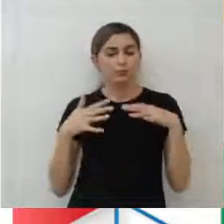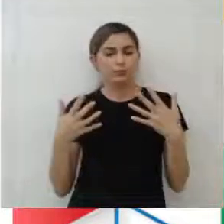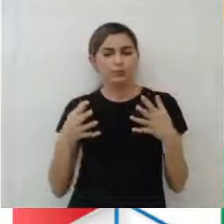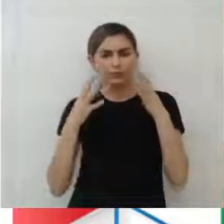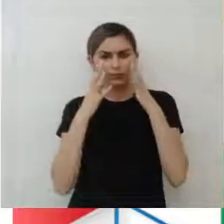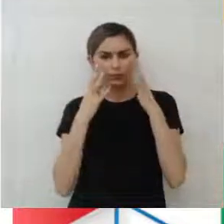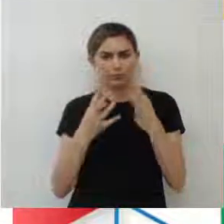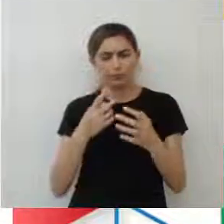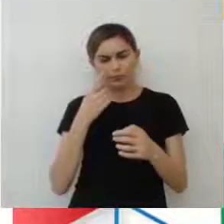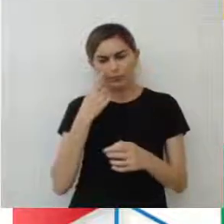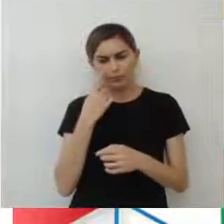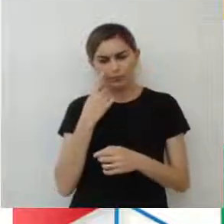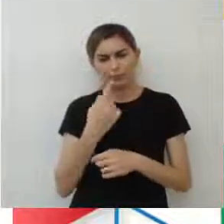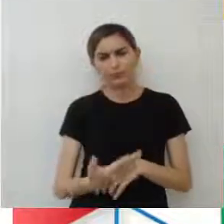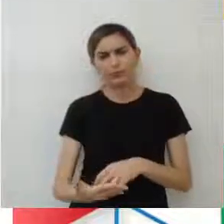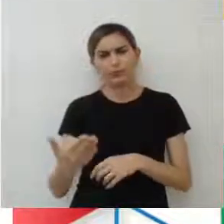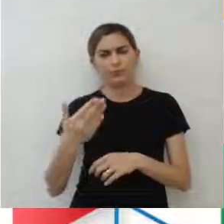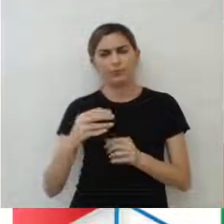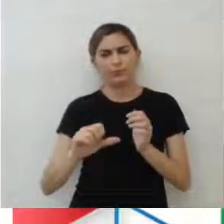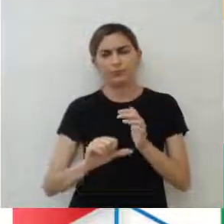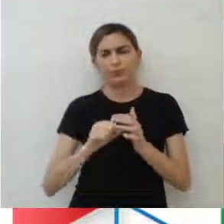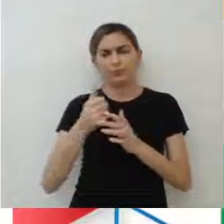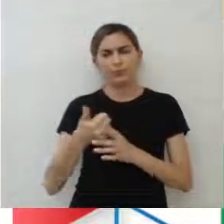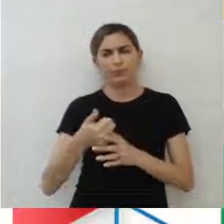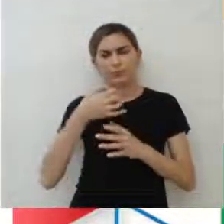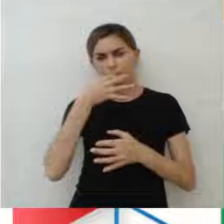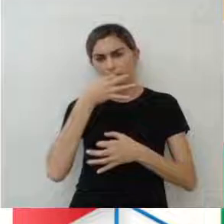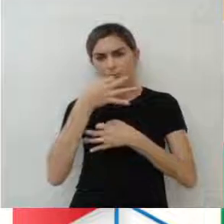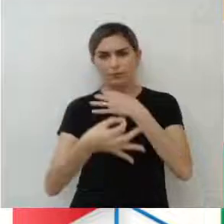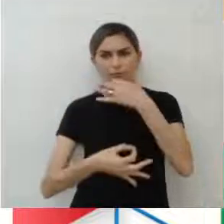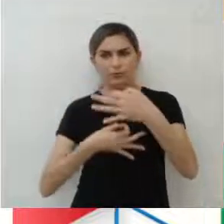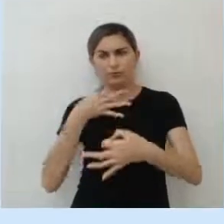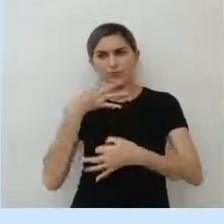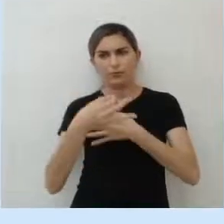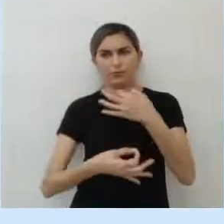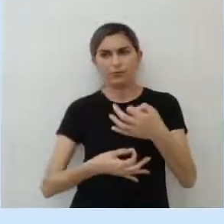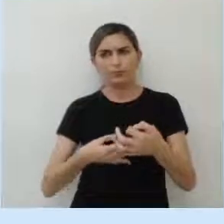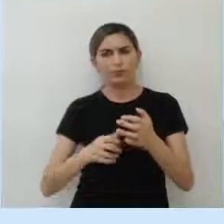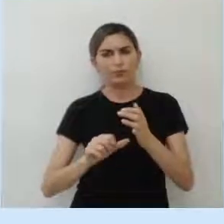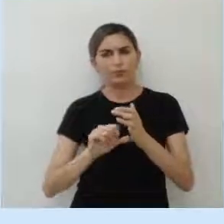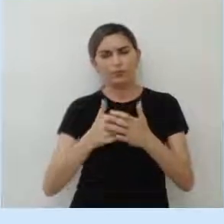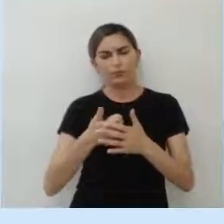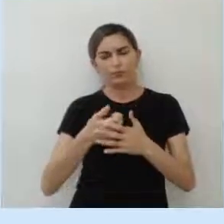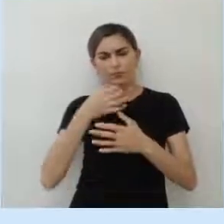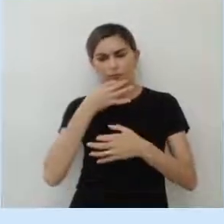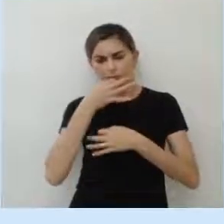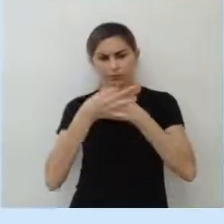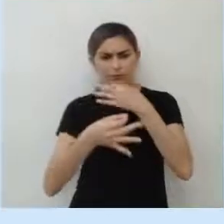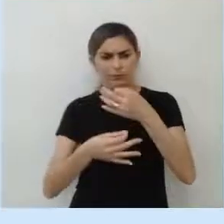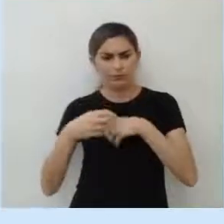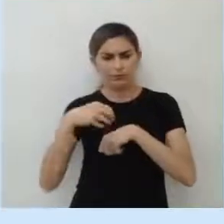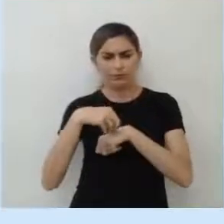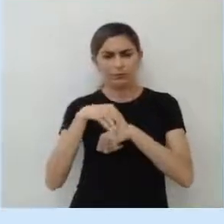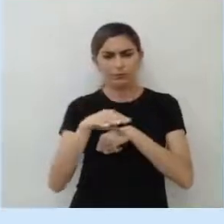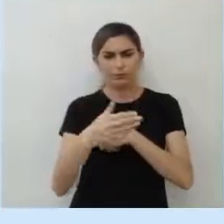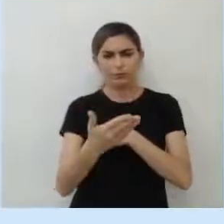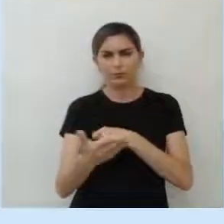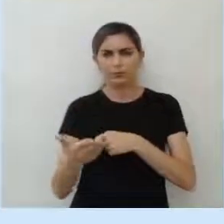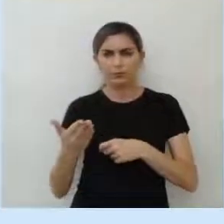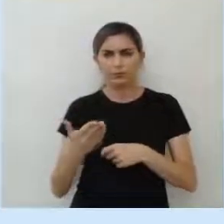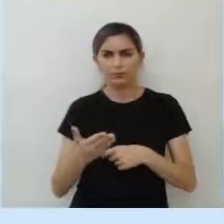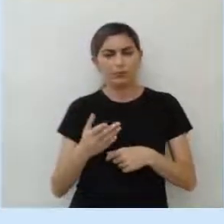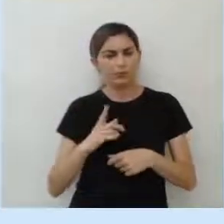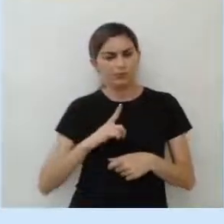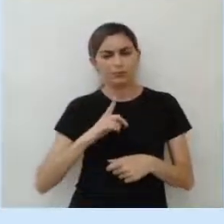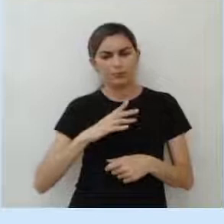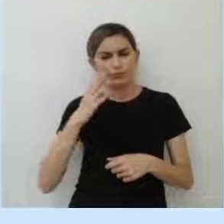vamos ver aí qual é a primeira dica. Olha só. A primeira dica que eu trago para vocês é a seguinte, gente. Eu